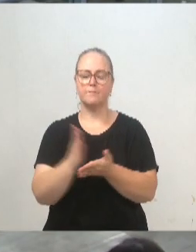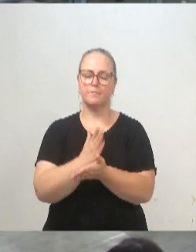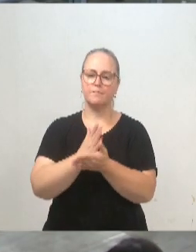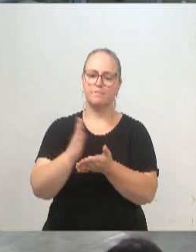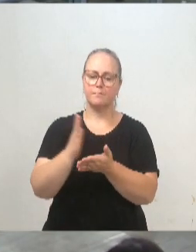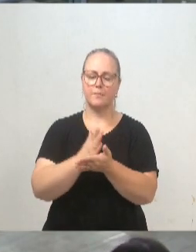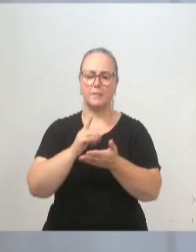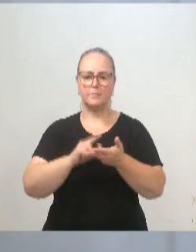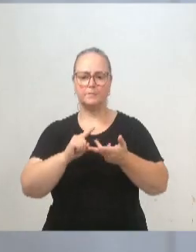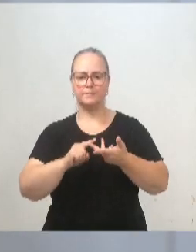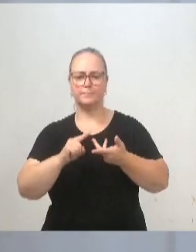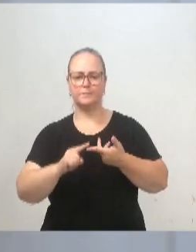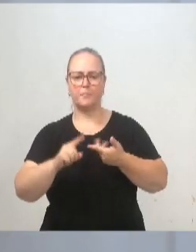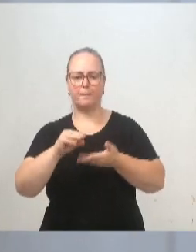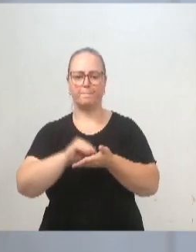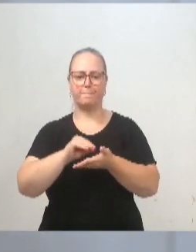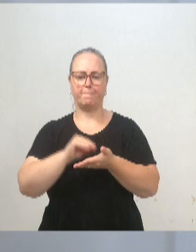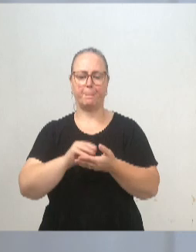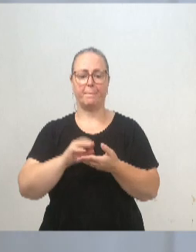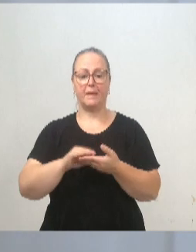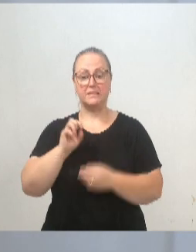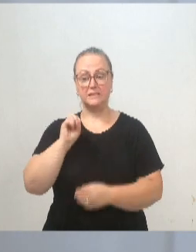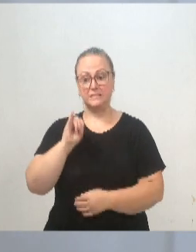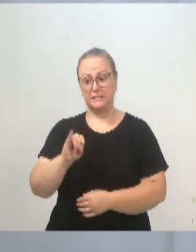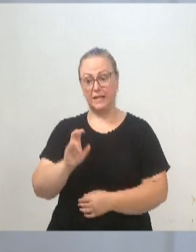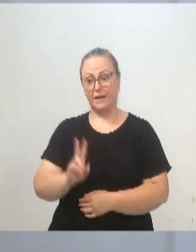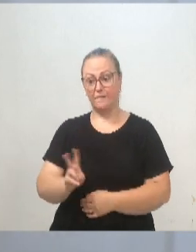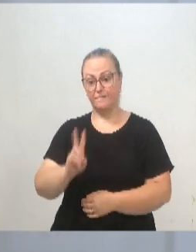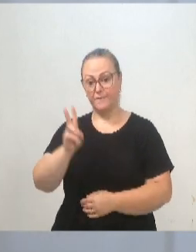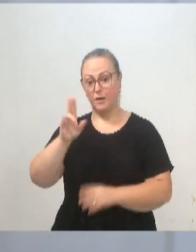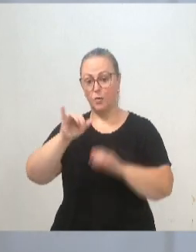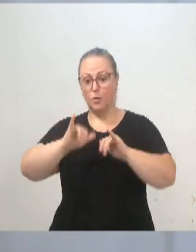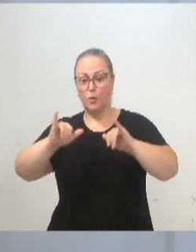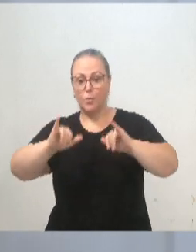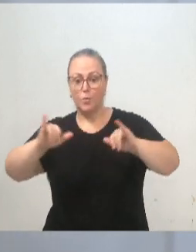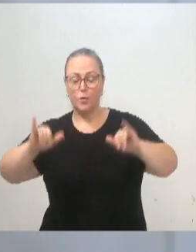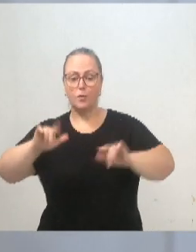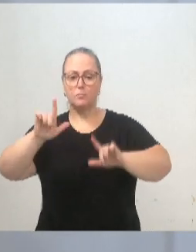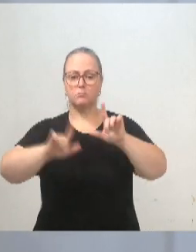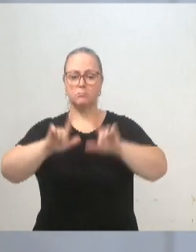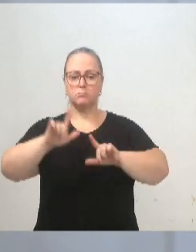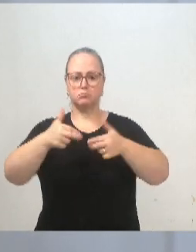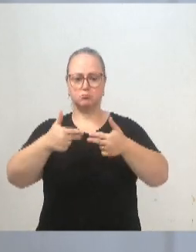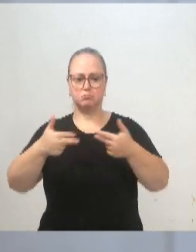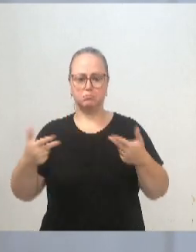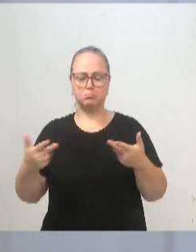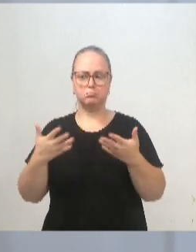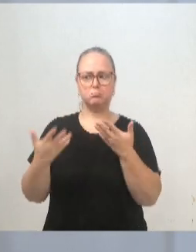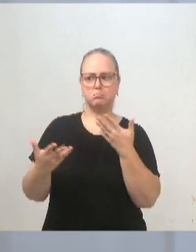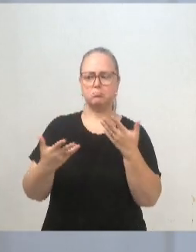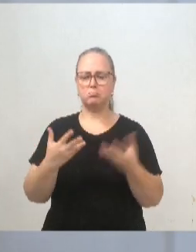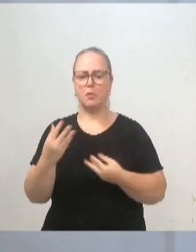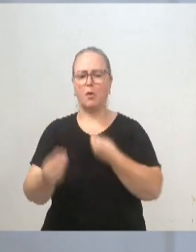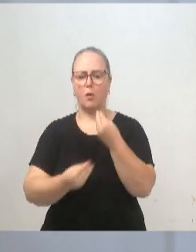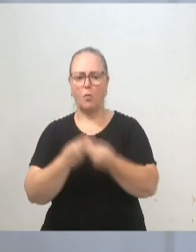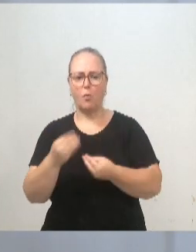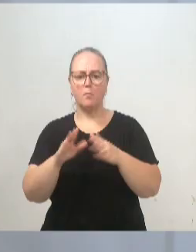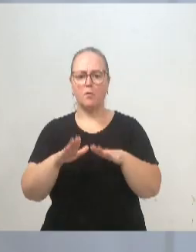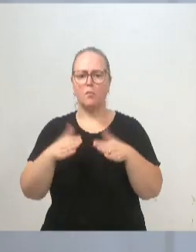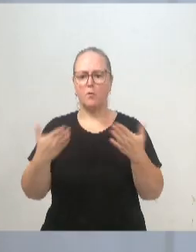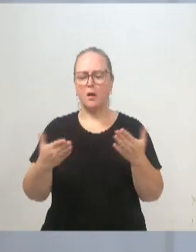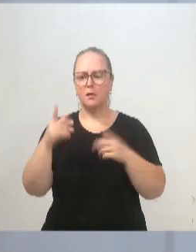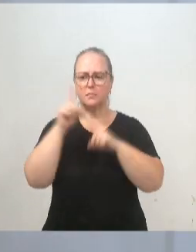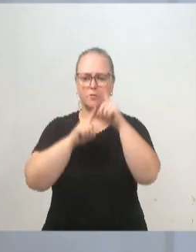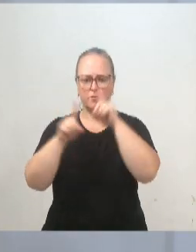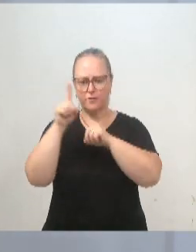questões. Se o valor exato realmente é esse aí que foi noticiado pela imprensa, como e quando ele foi detectado, houve falhas do